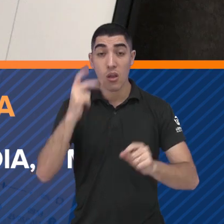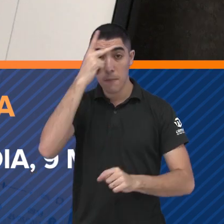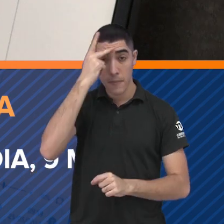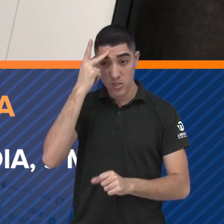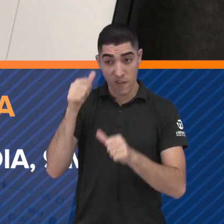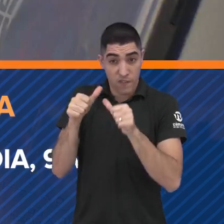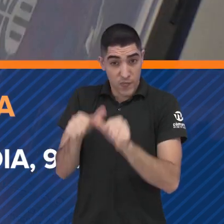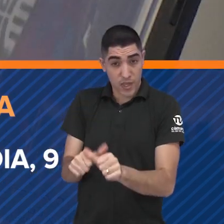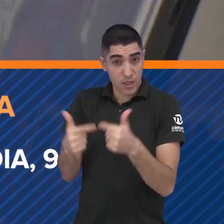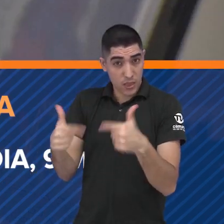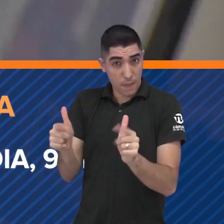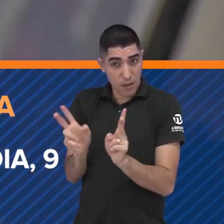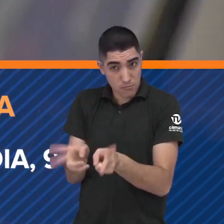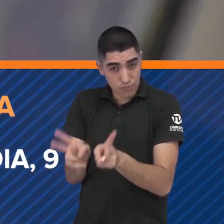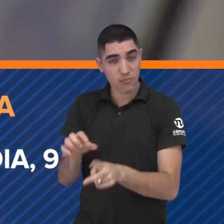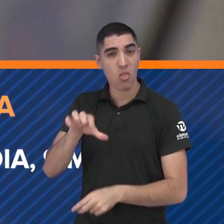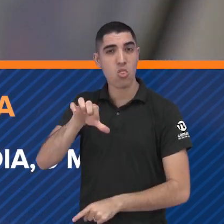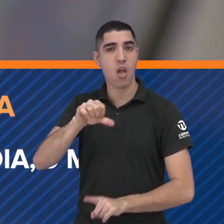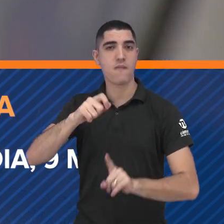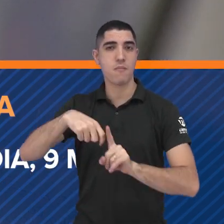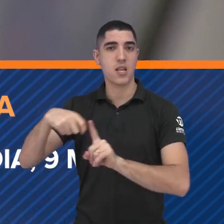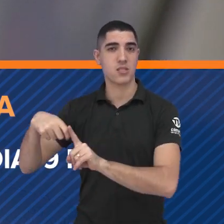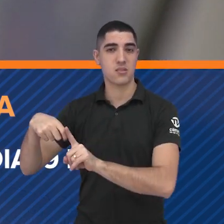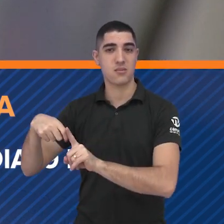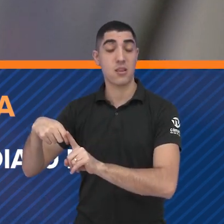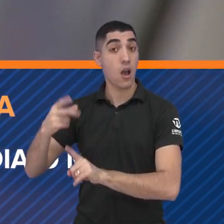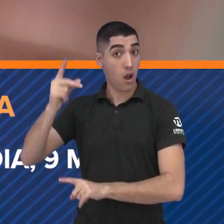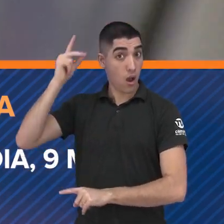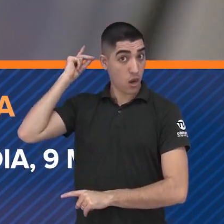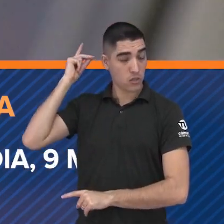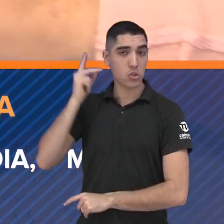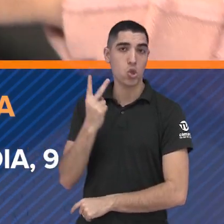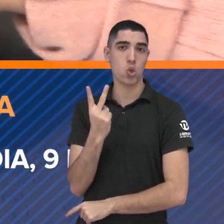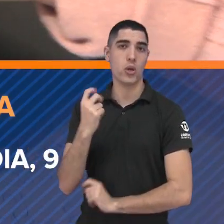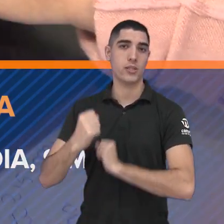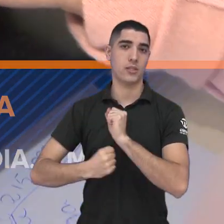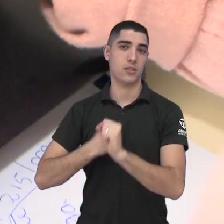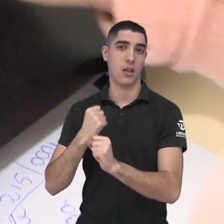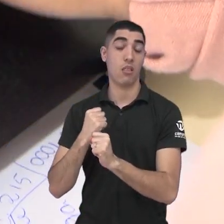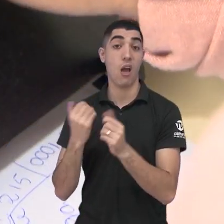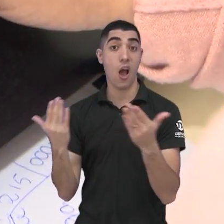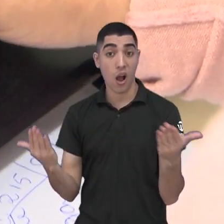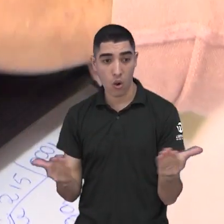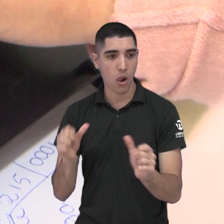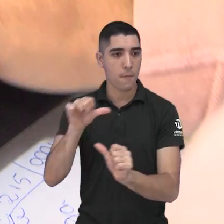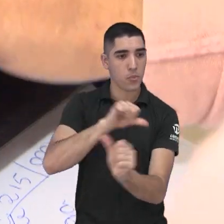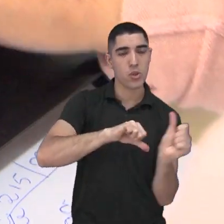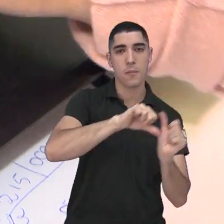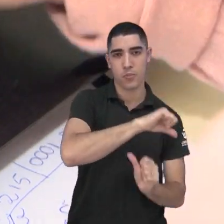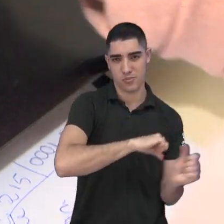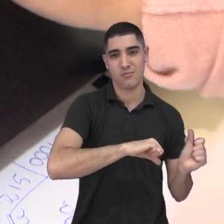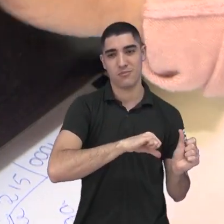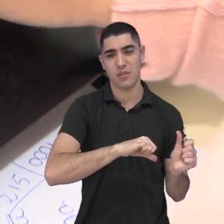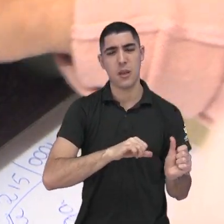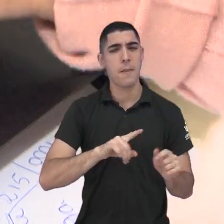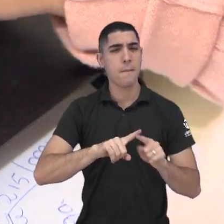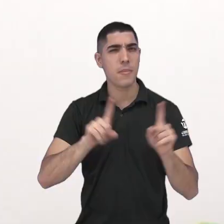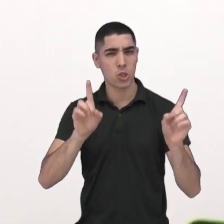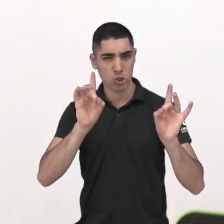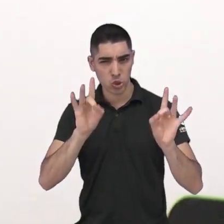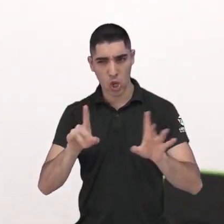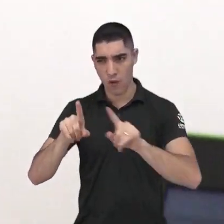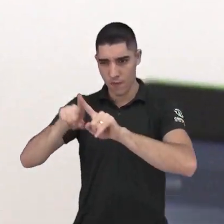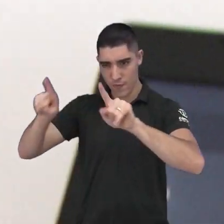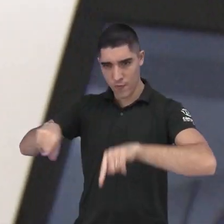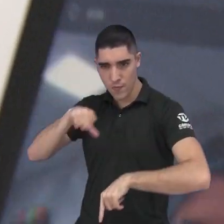permanecem, em média, 9 meses em uma empresa. Há pouco tempo, essa média era de 2 anos. Mudança que afeta